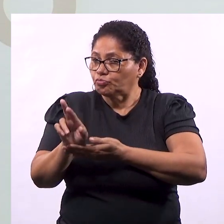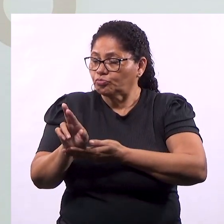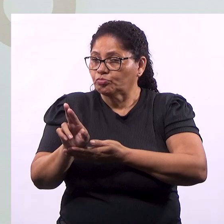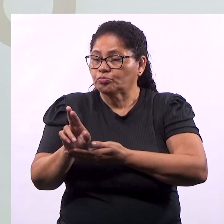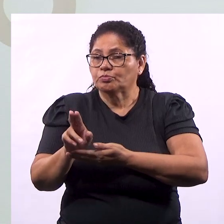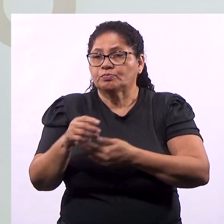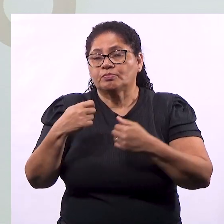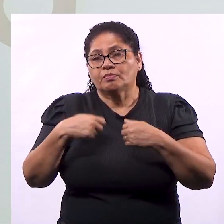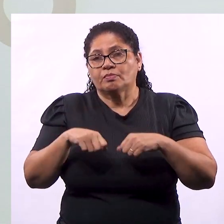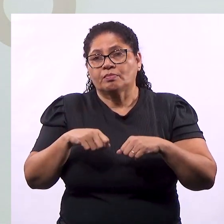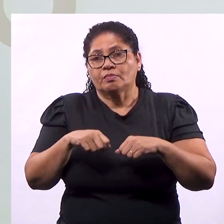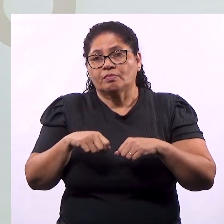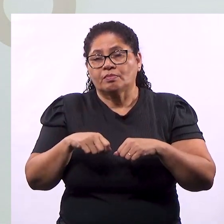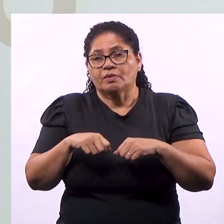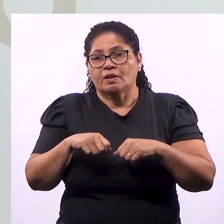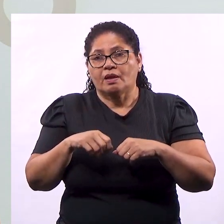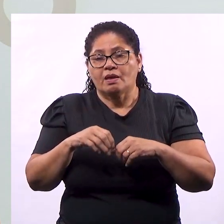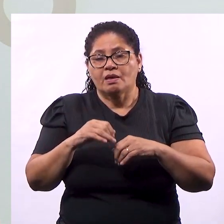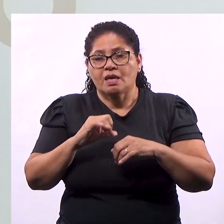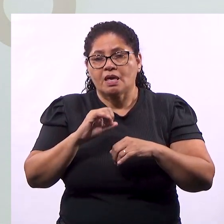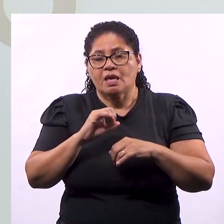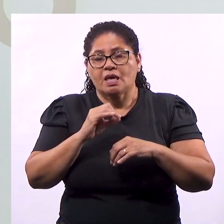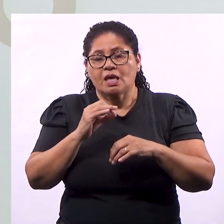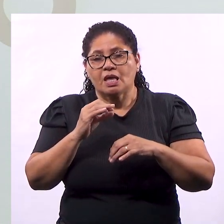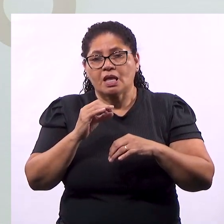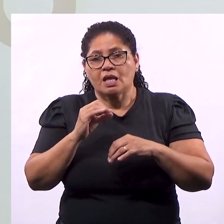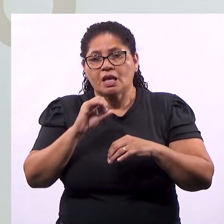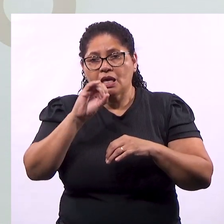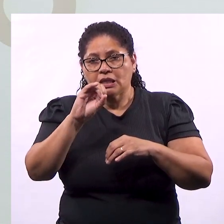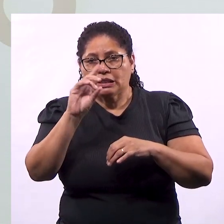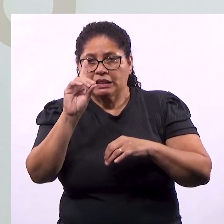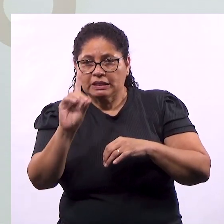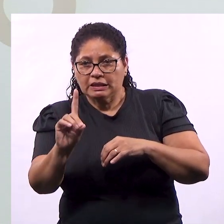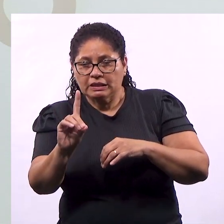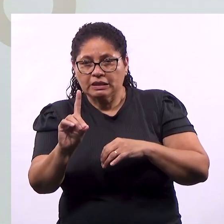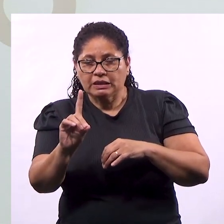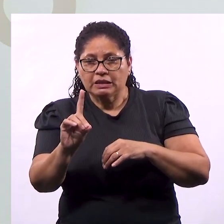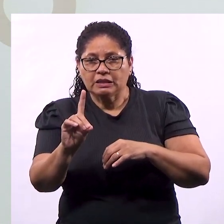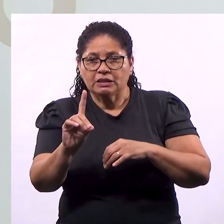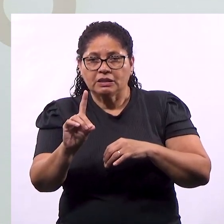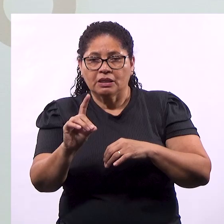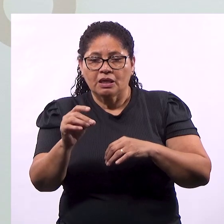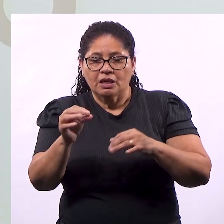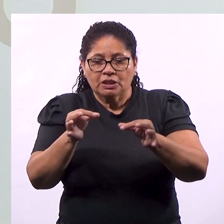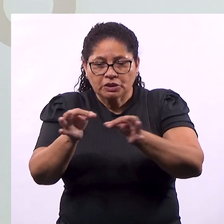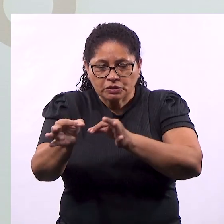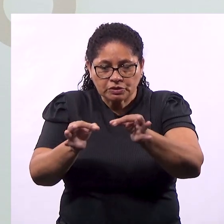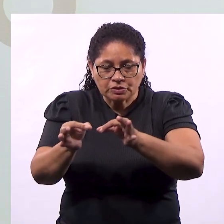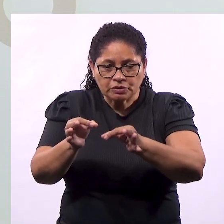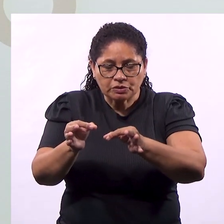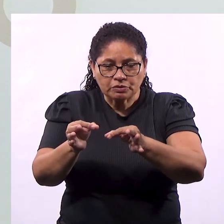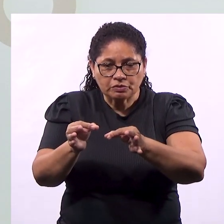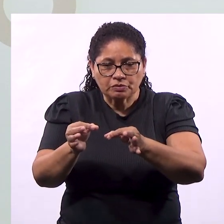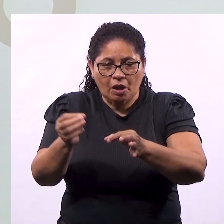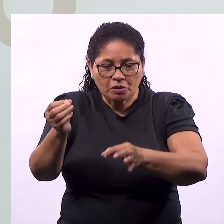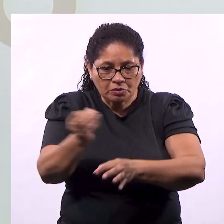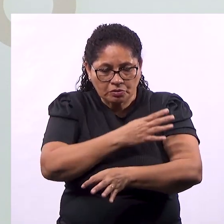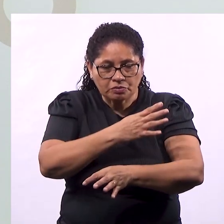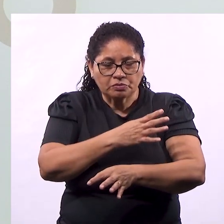diferente forma e aí isso já é a intervenção então quando eu já organizo uma nova forma